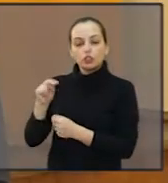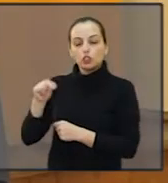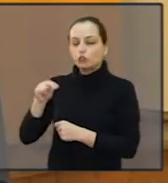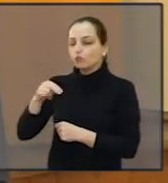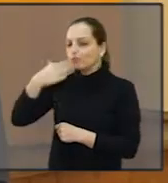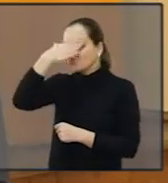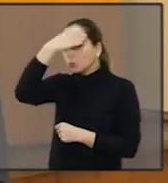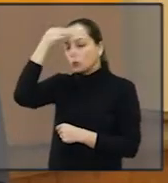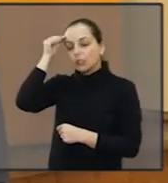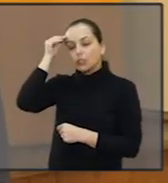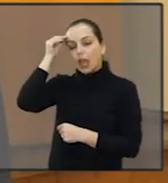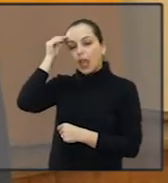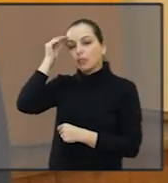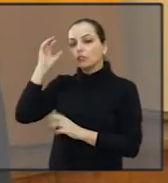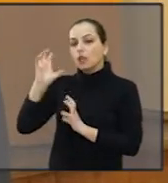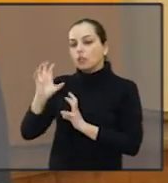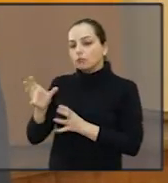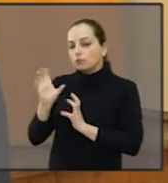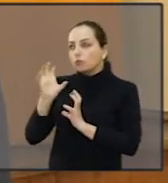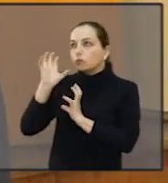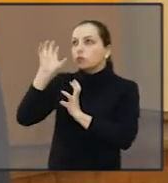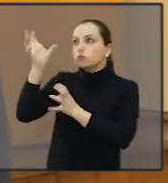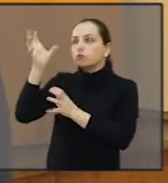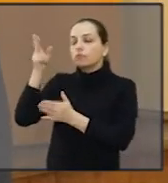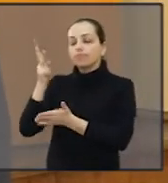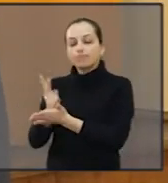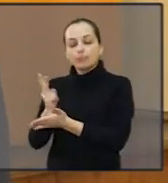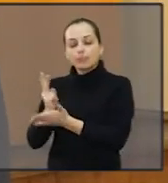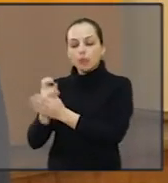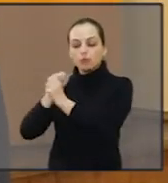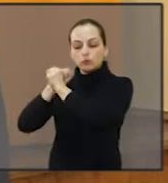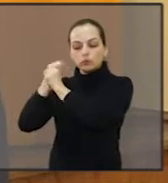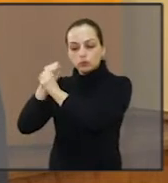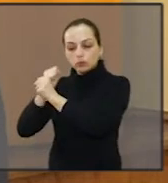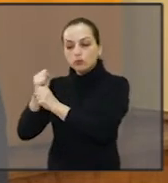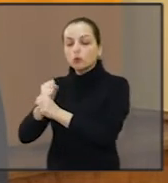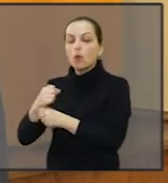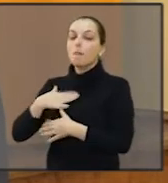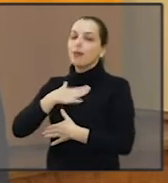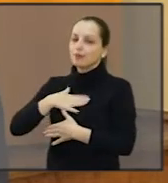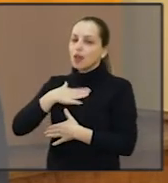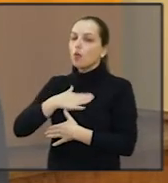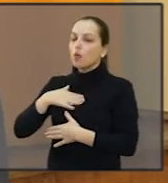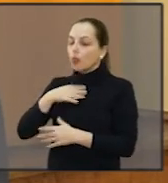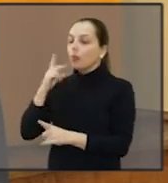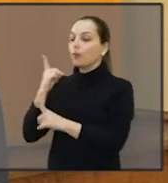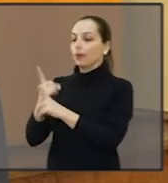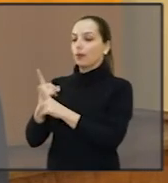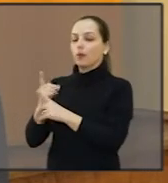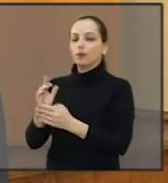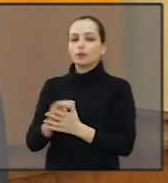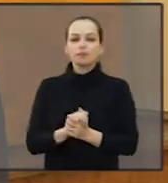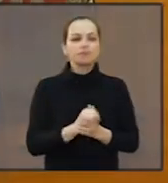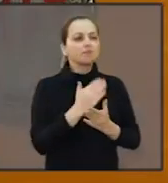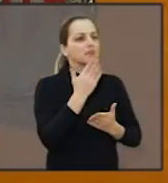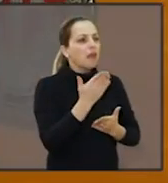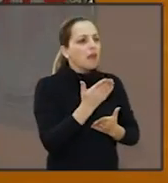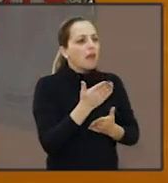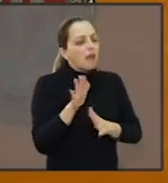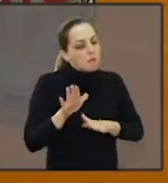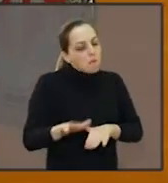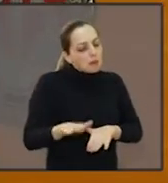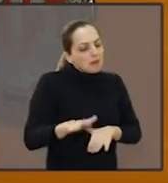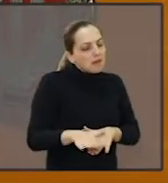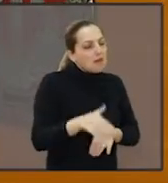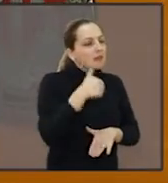Tantos anos dedicando ao basquete, então não tem como, né? Mas é prazeroso quando a gente se reencontra. Aí aquela menininha lá